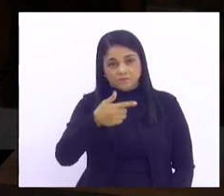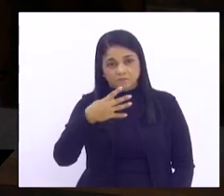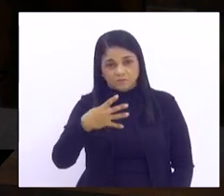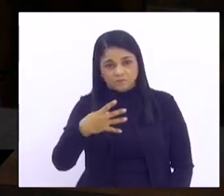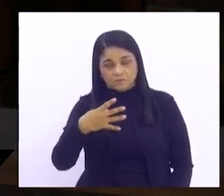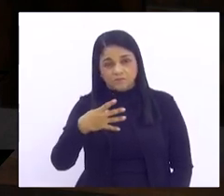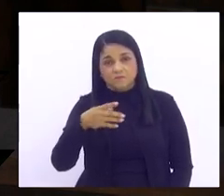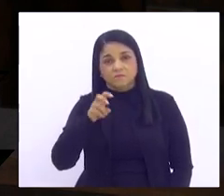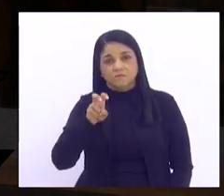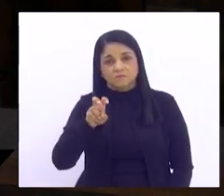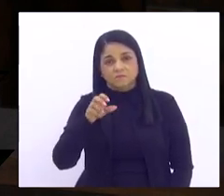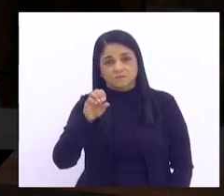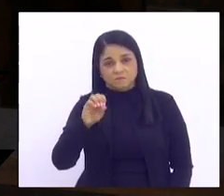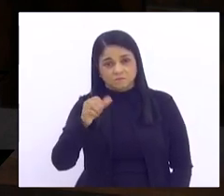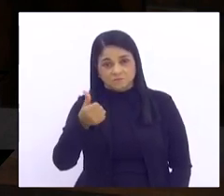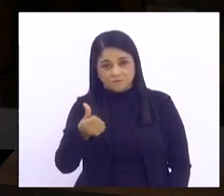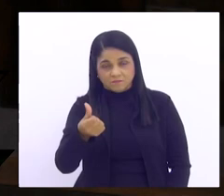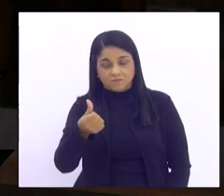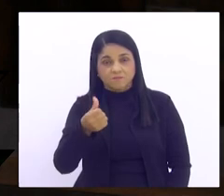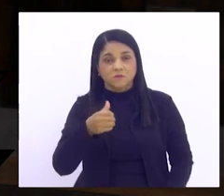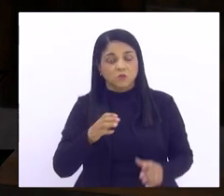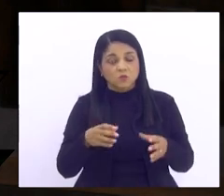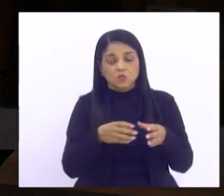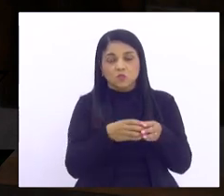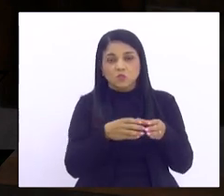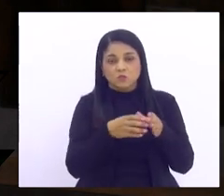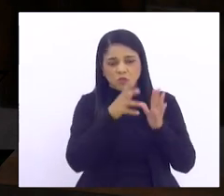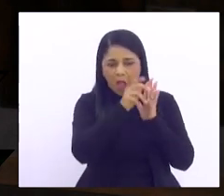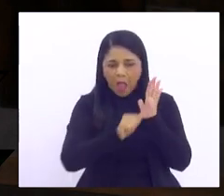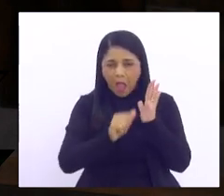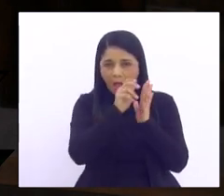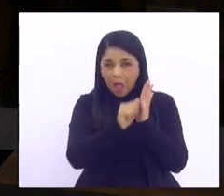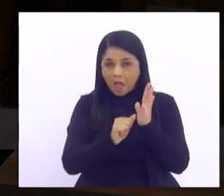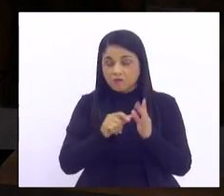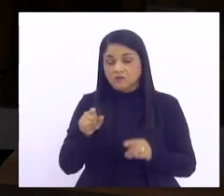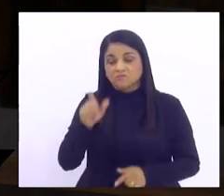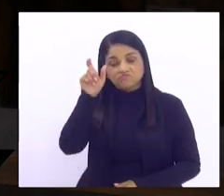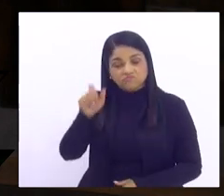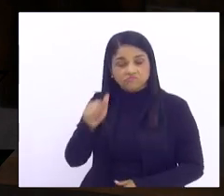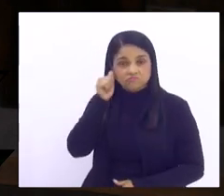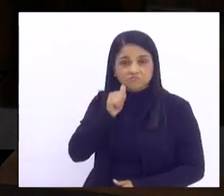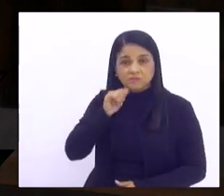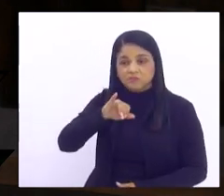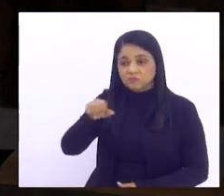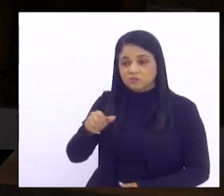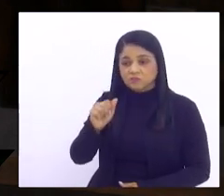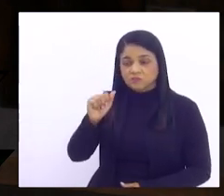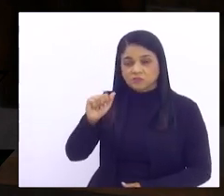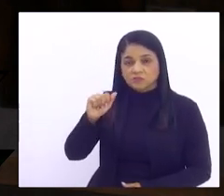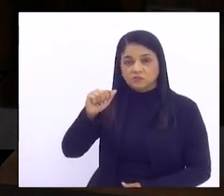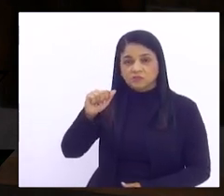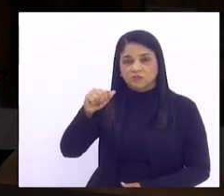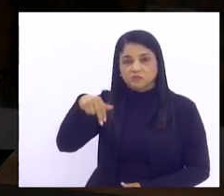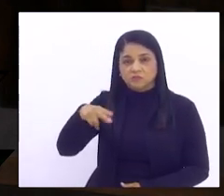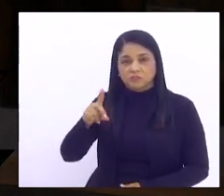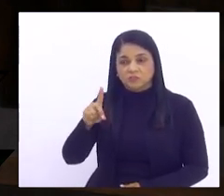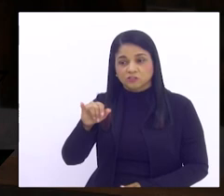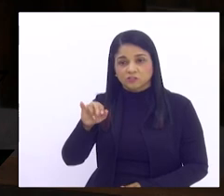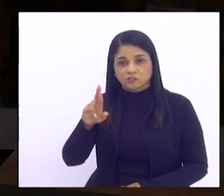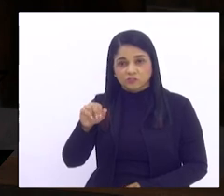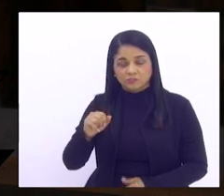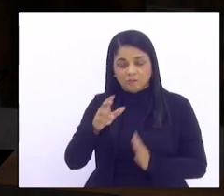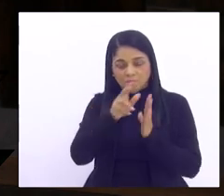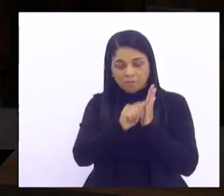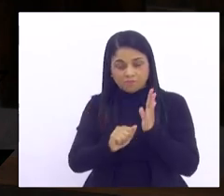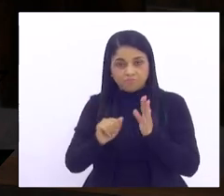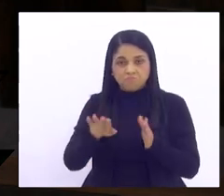uma quadrilha de aborteiros da Baixada, a dona Jandira, num momento de fraqueza, foi fazer um aborto, o aborto deu errado,